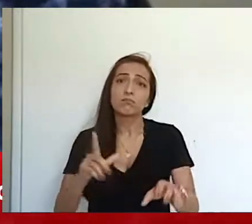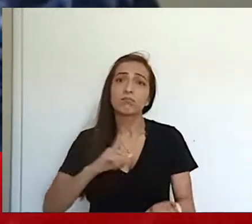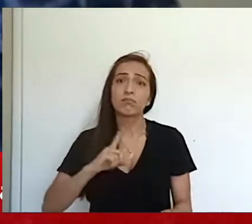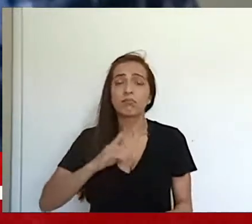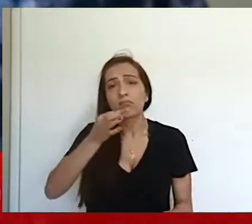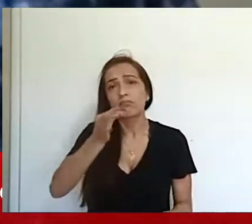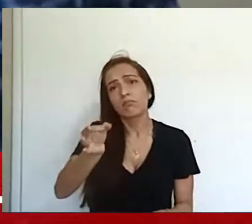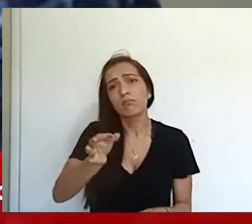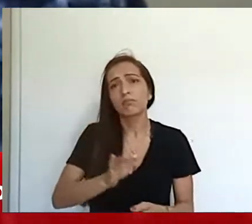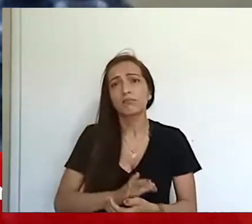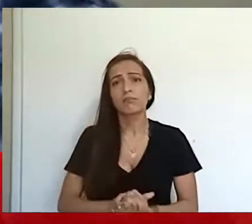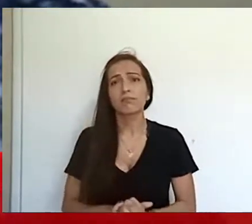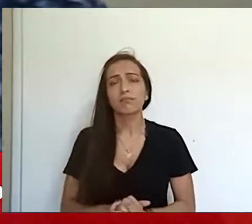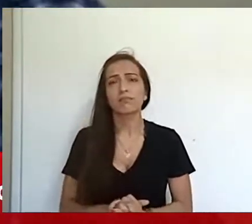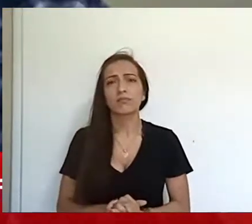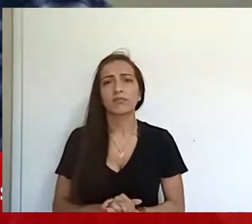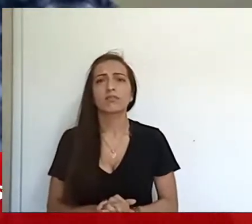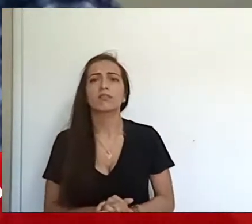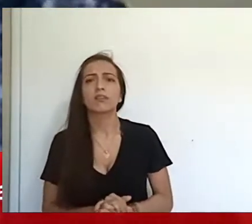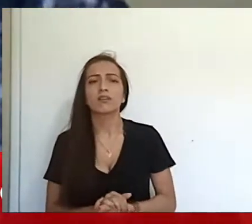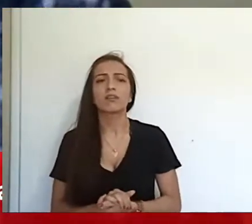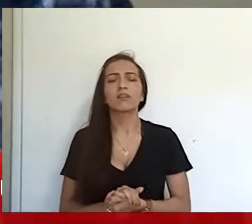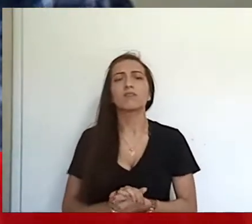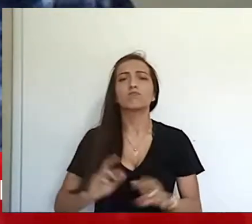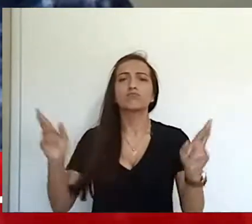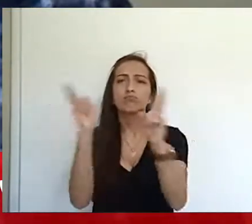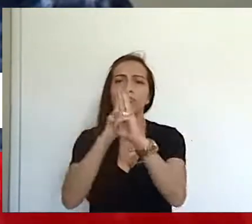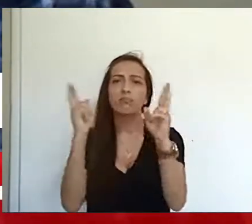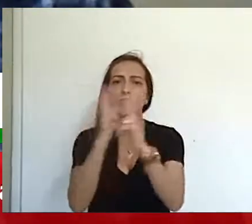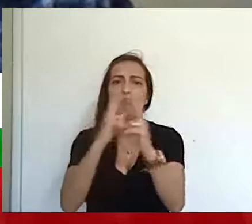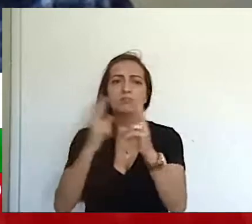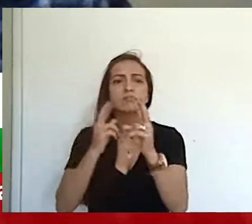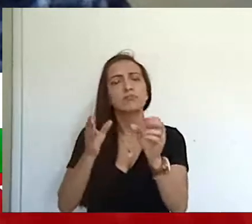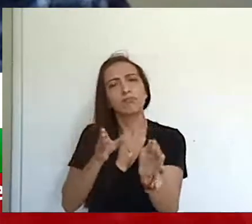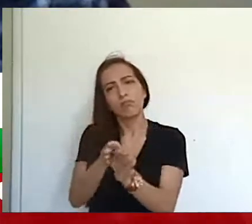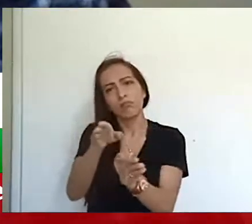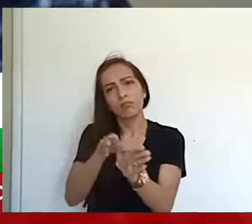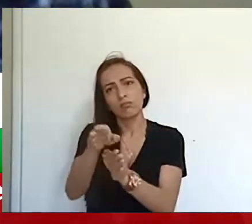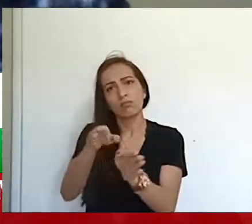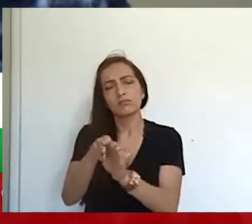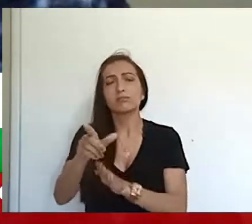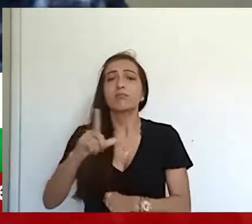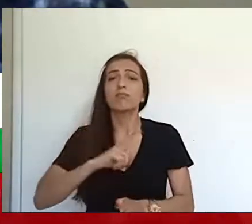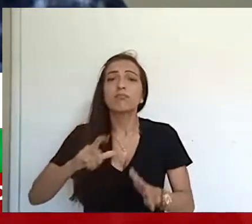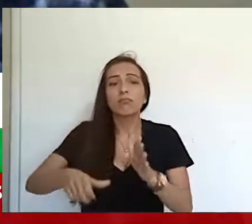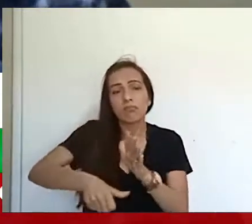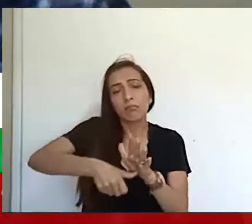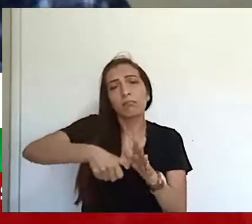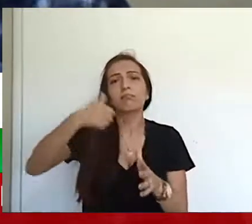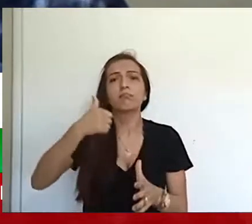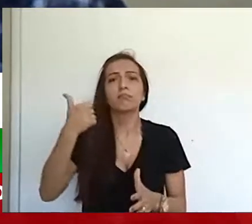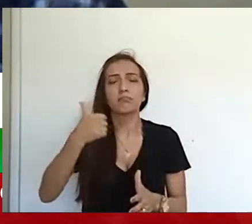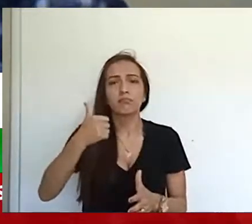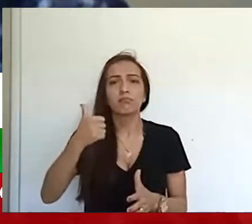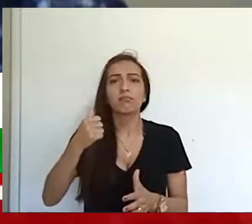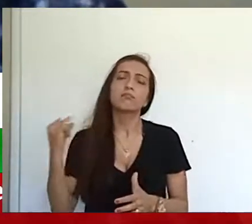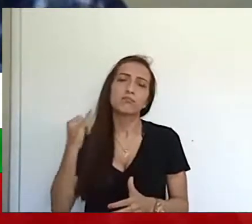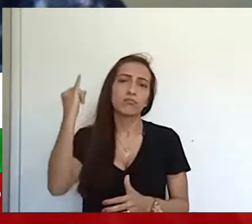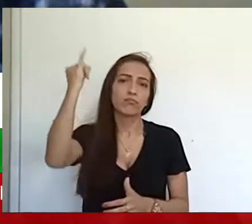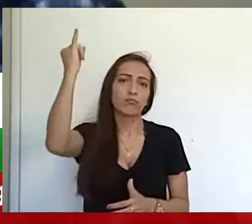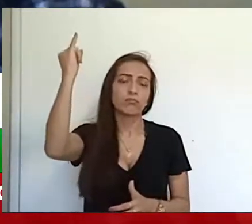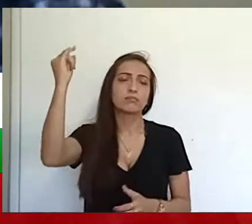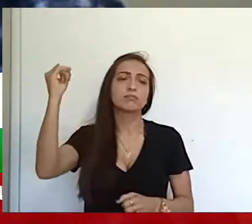Sobre a relação às orientações, né, a gente teve primeiramente um curso de formação pela EAP, né, de